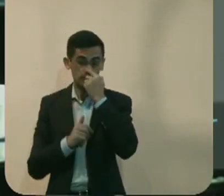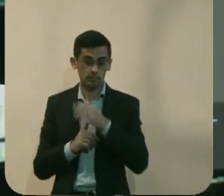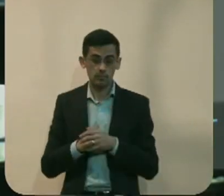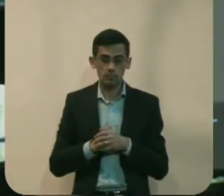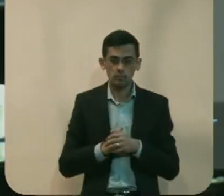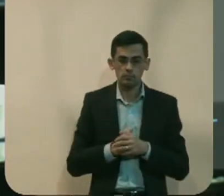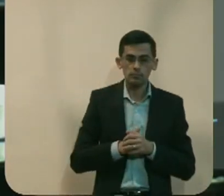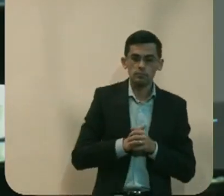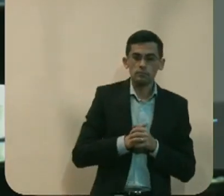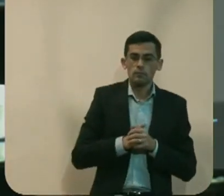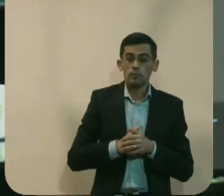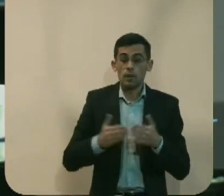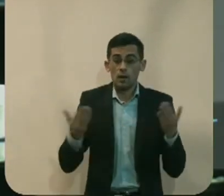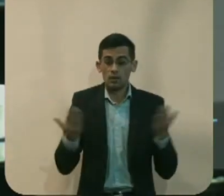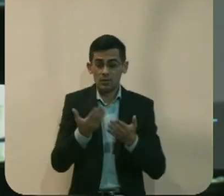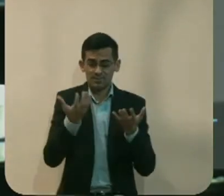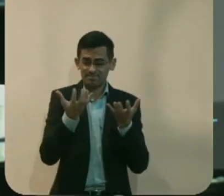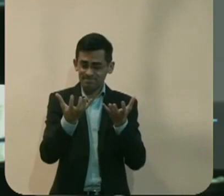ir,